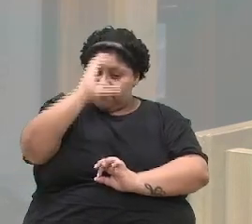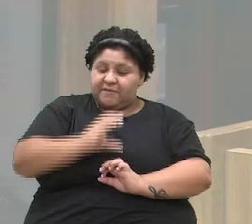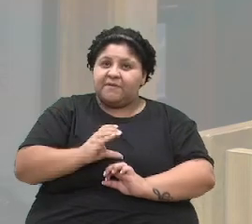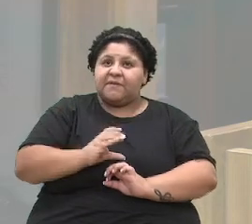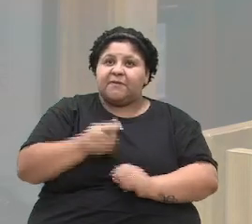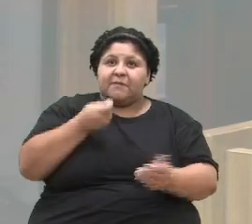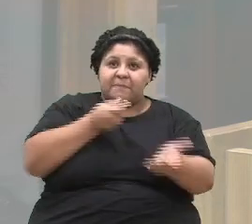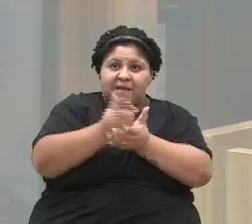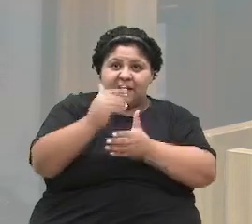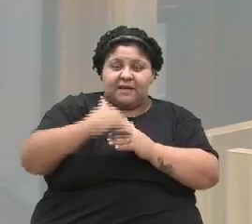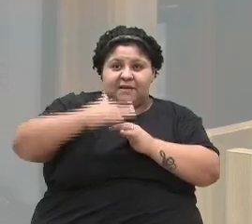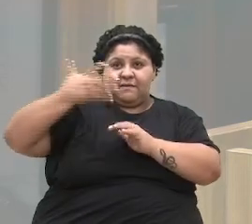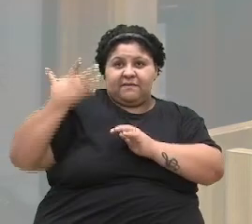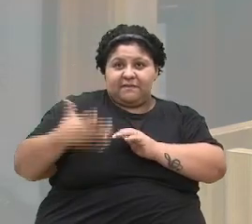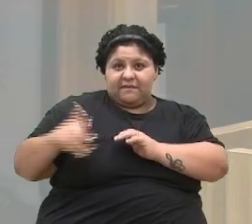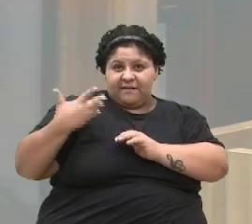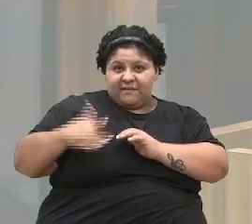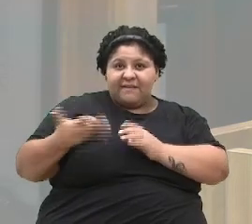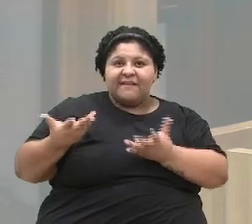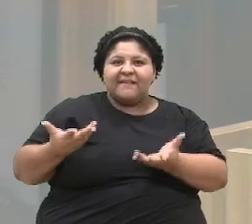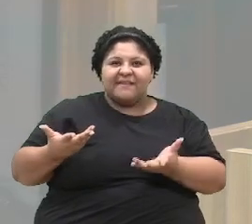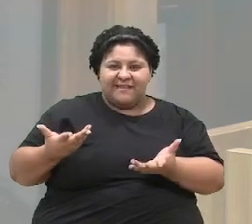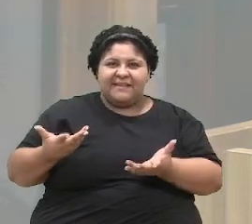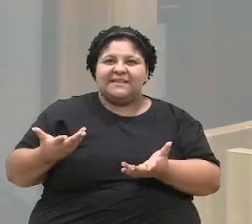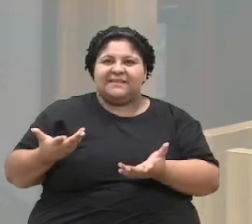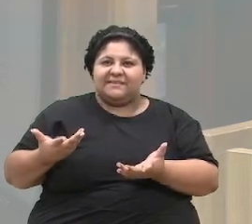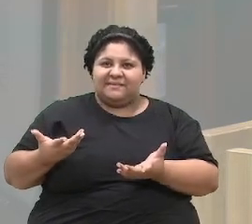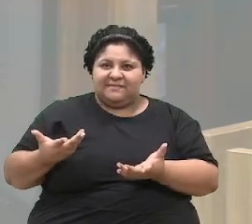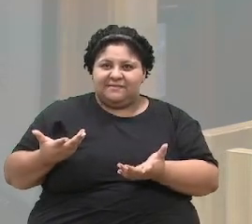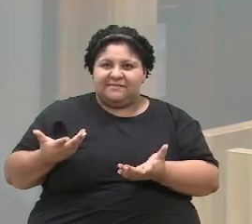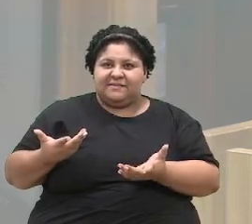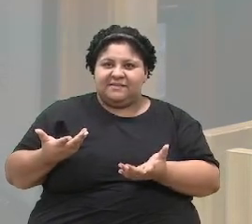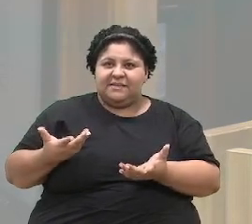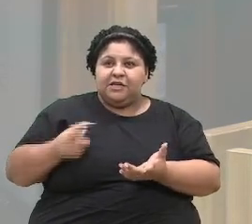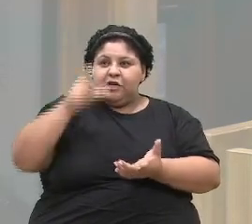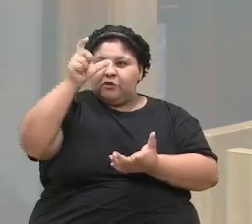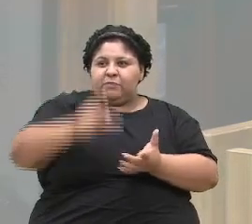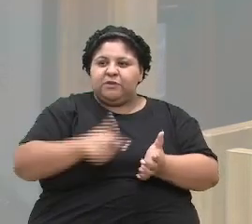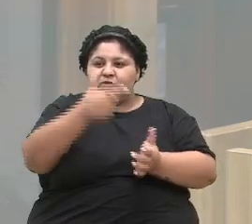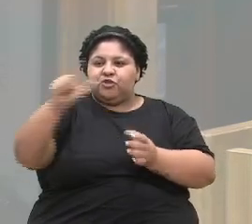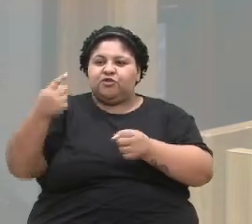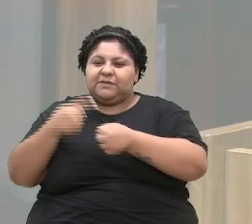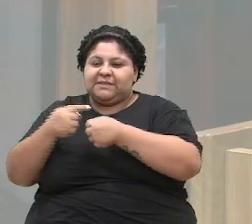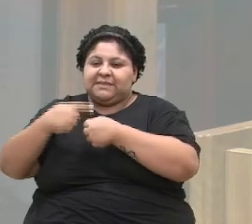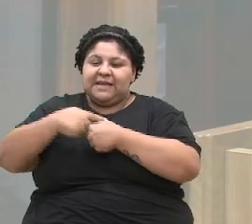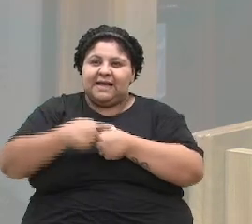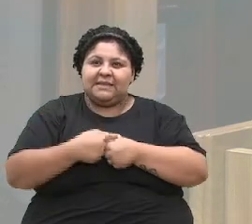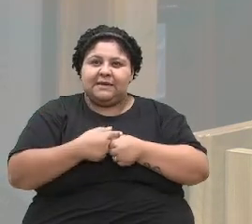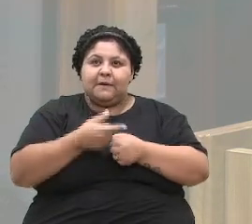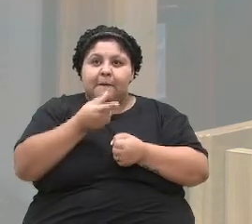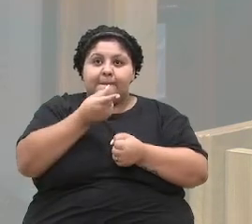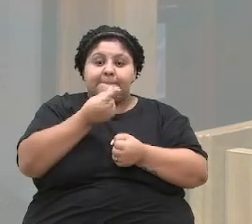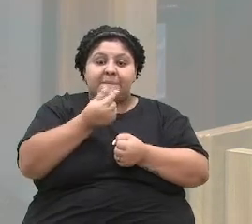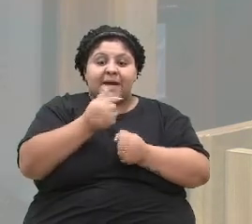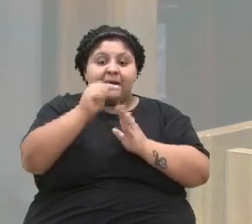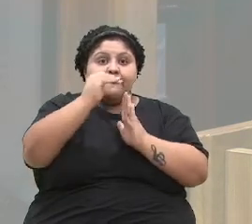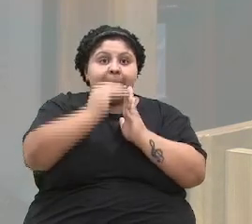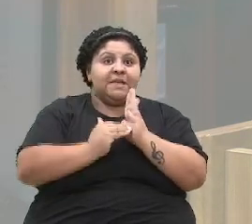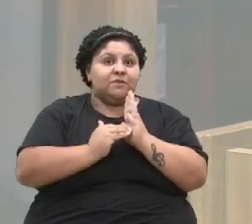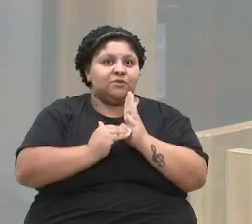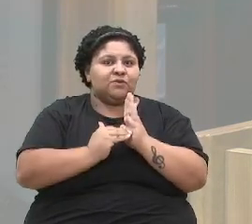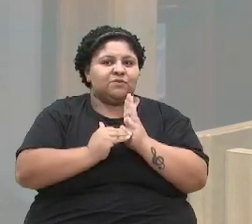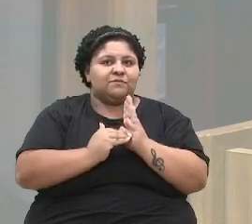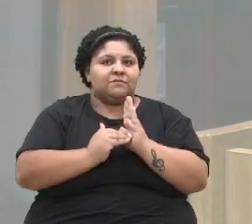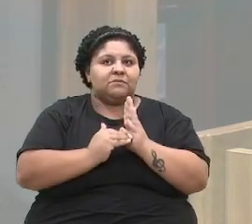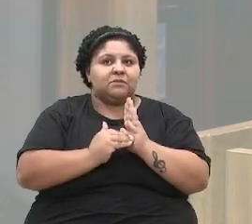vai pagar mais caro. Se for o cidadão de Nova Petrópolis, vai pagar mais barato. Por que isso? Por que isso? Uma parte.